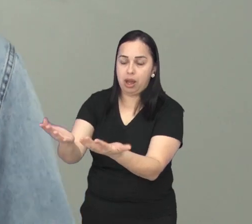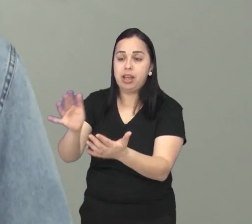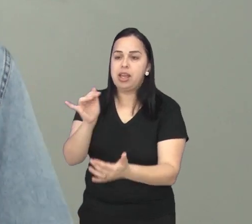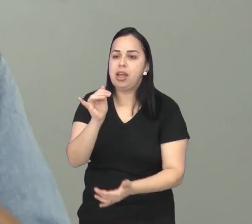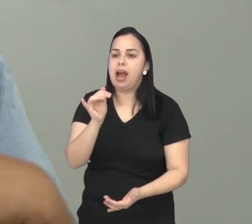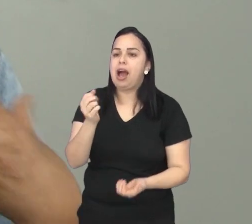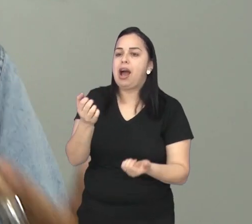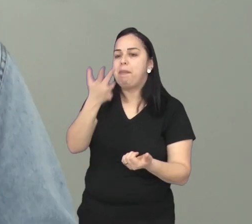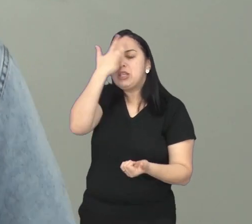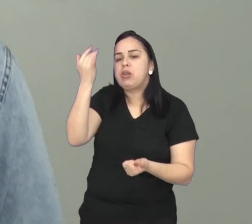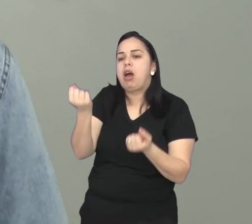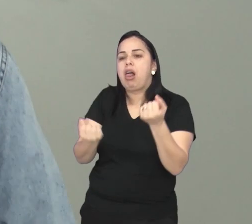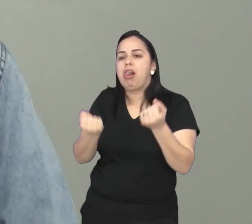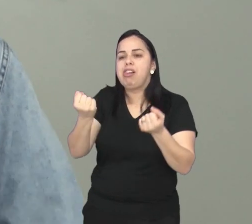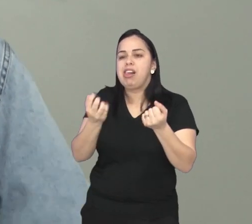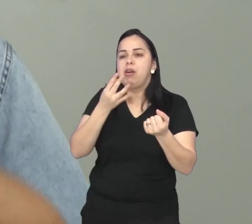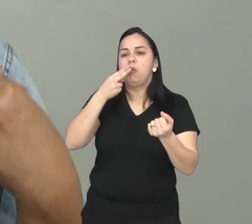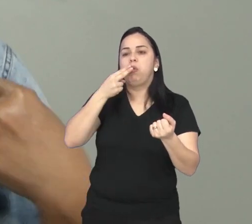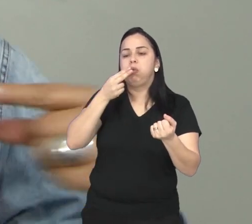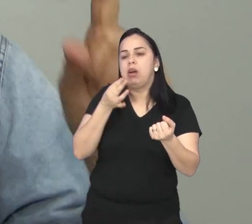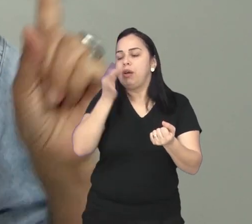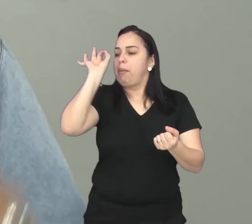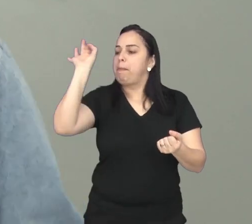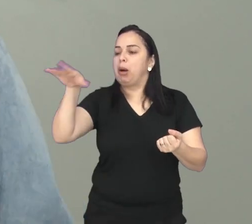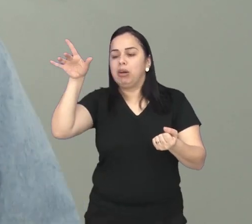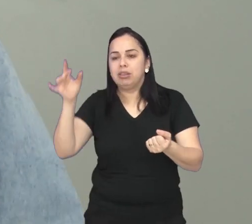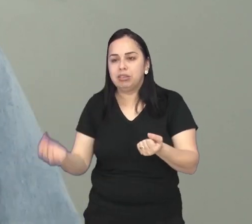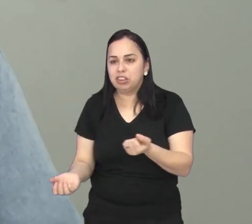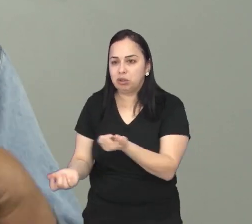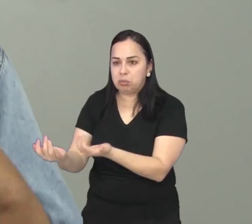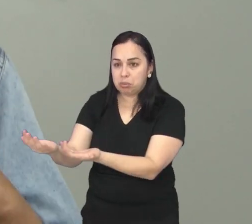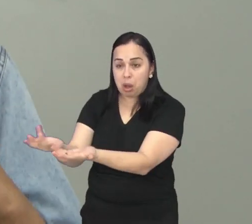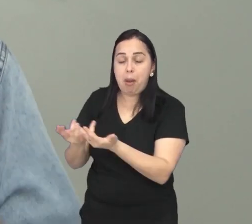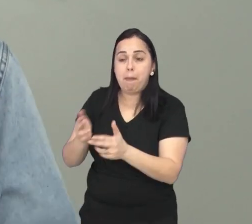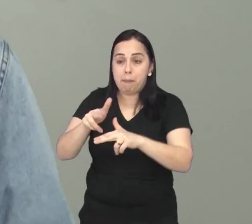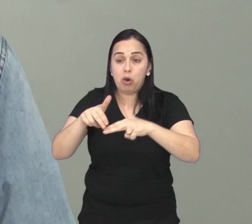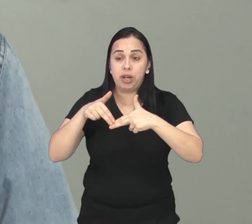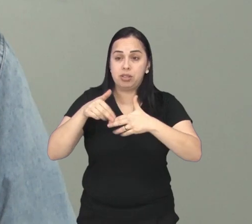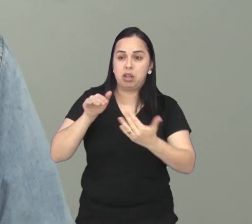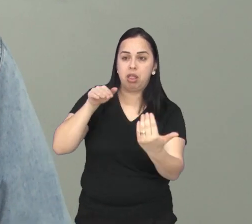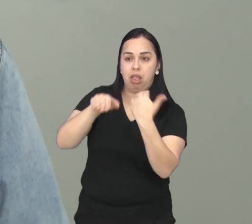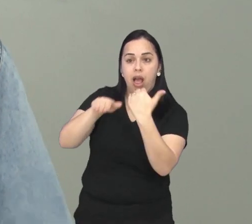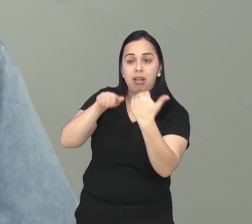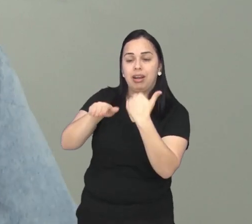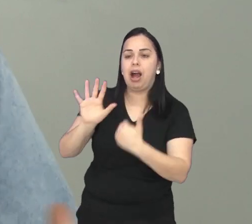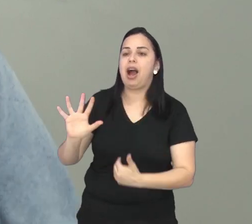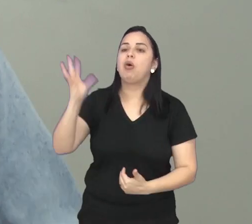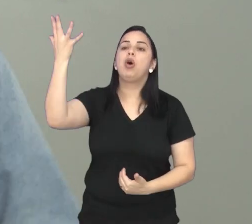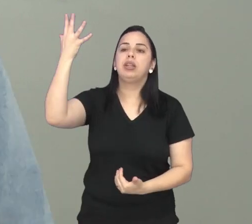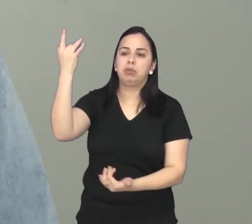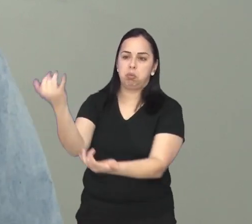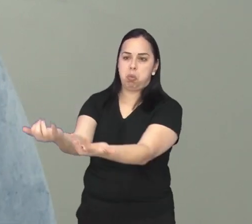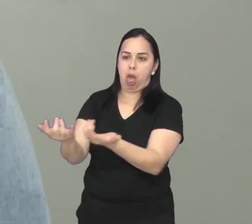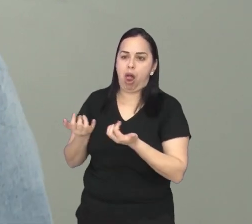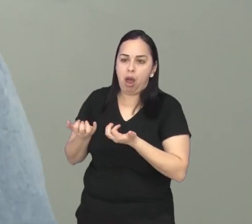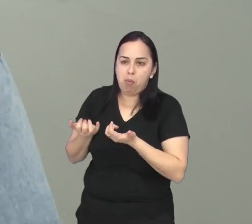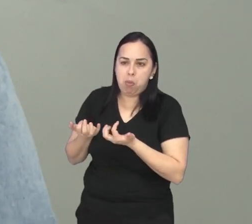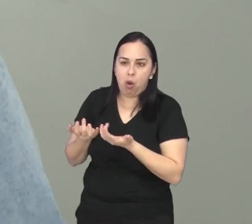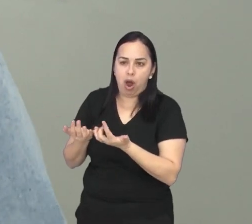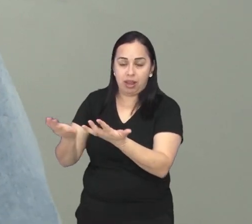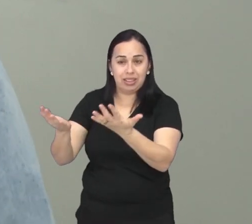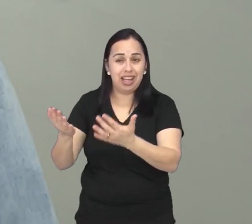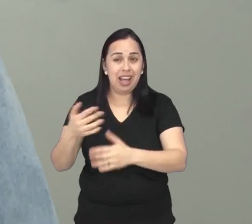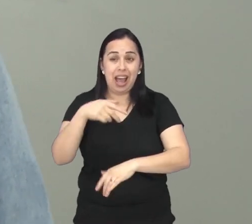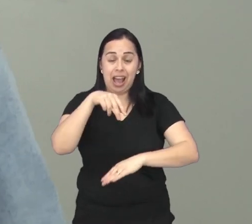pelo carro, e isso acontece muito. É por isso que nas estradas a gente tem muito incêndio. Mas